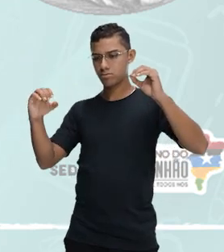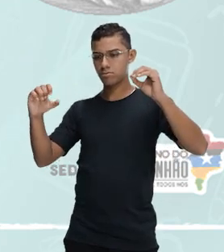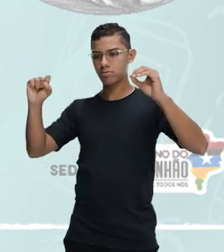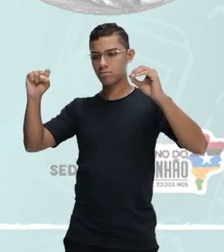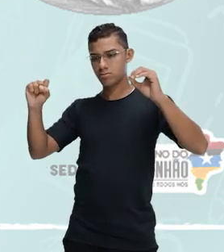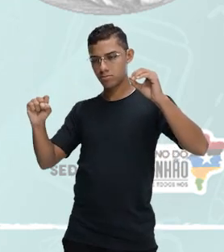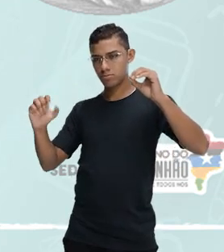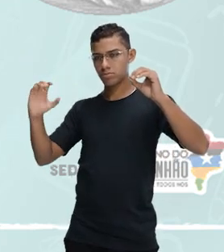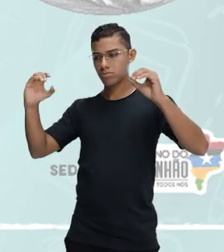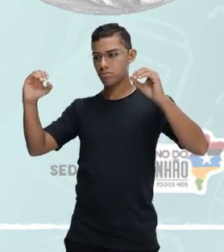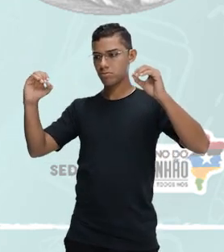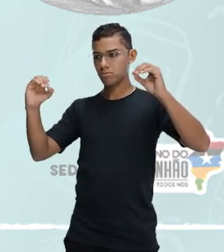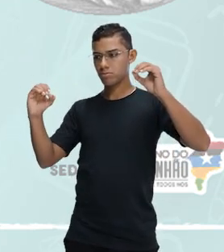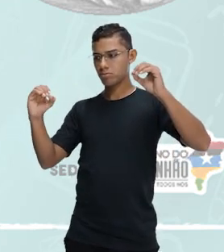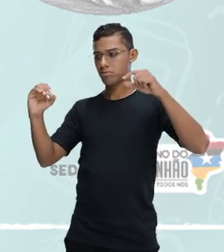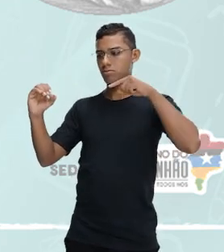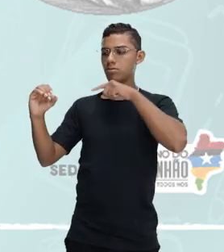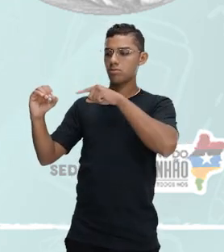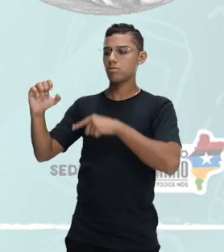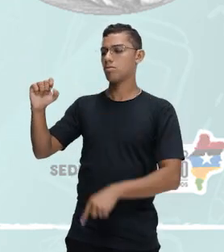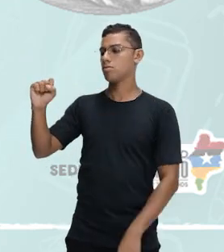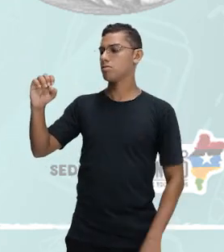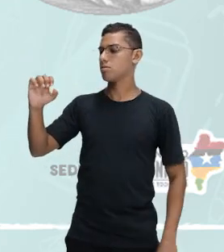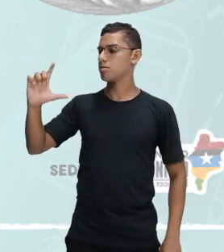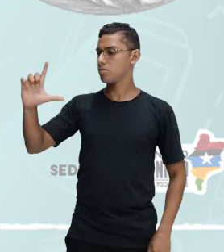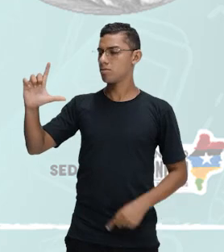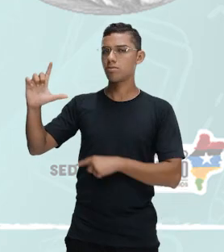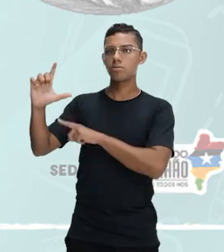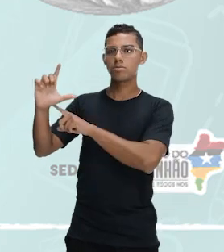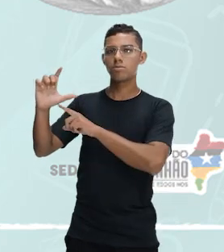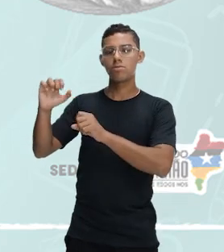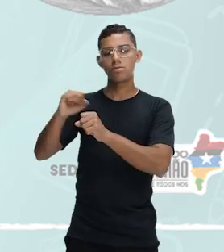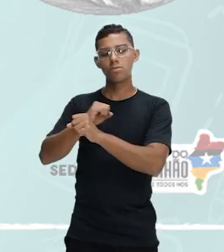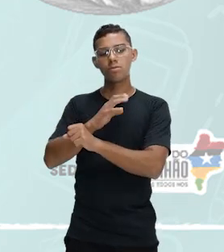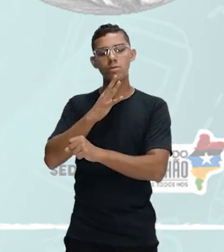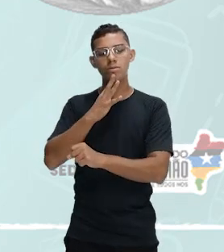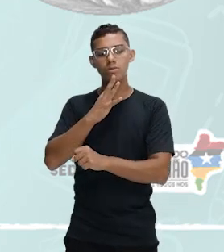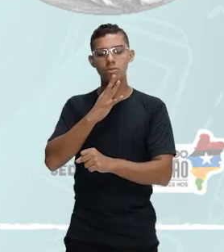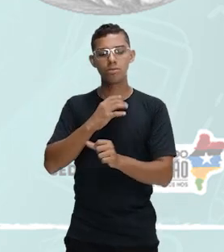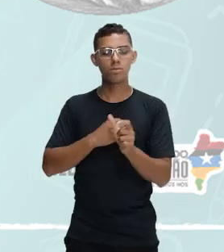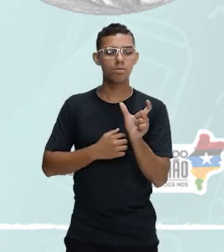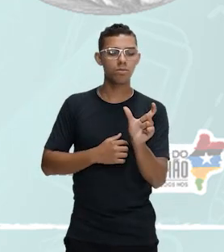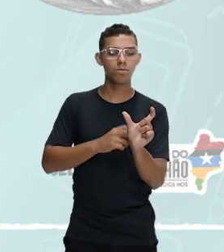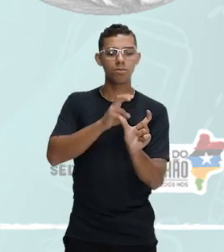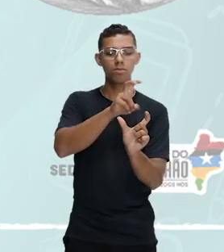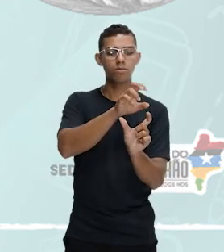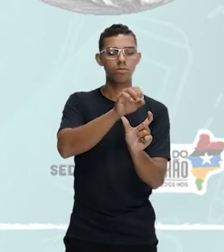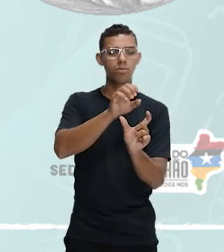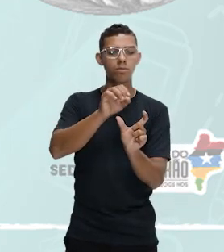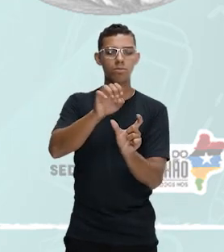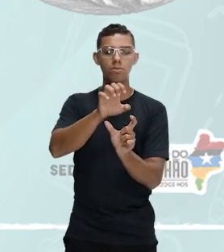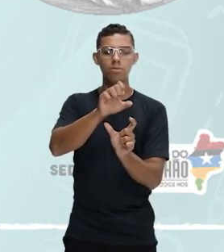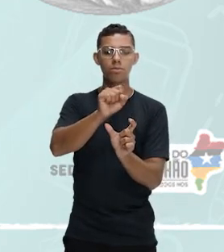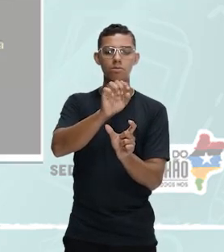era conhecida como de 5.000 estádios. Ok?